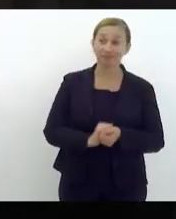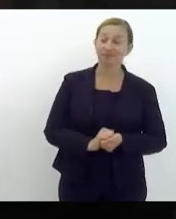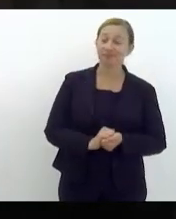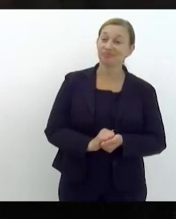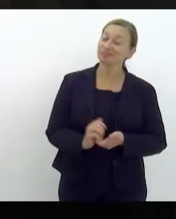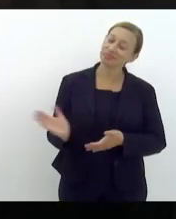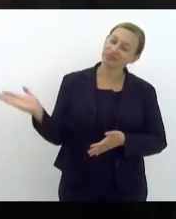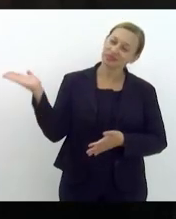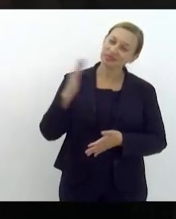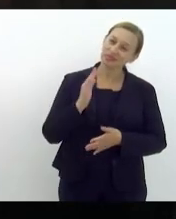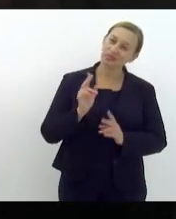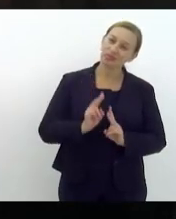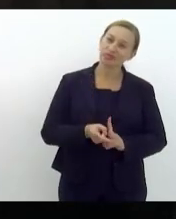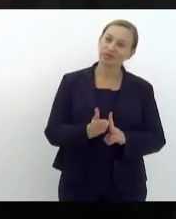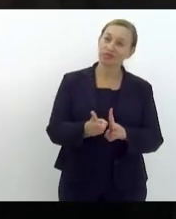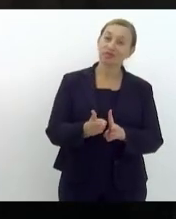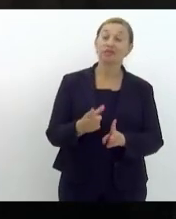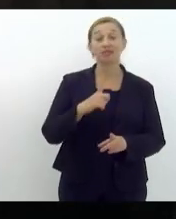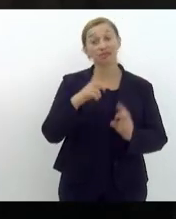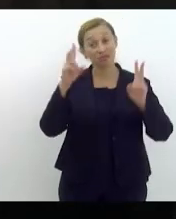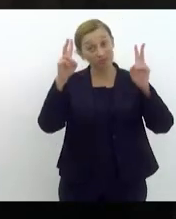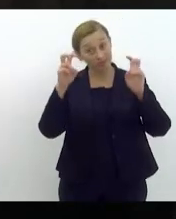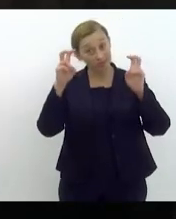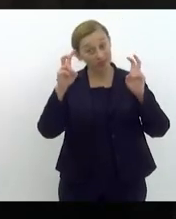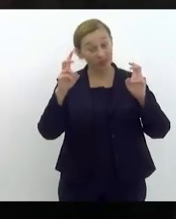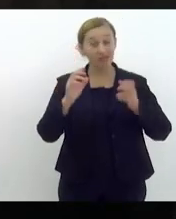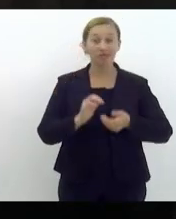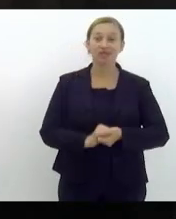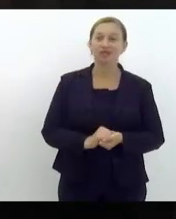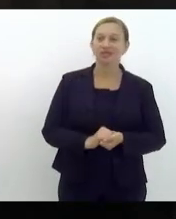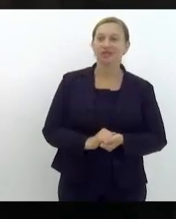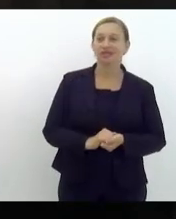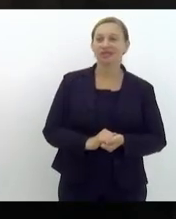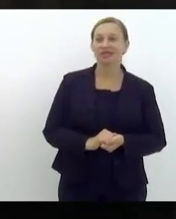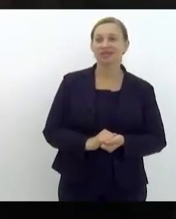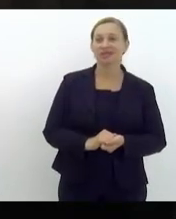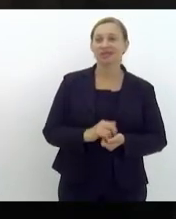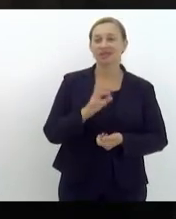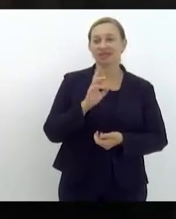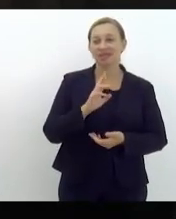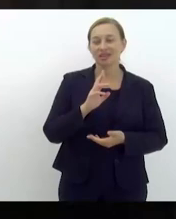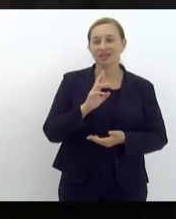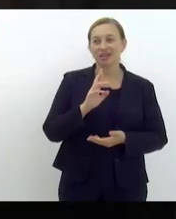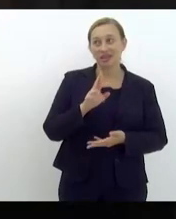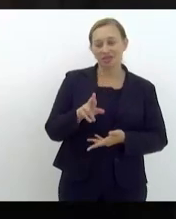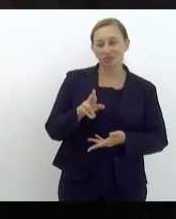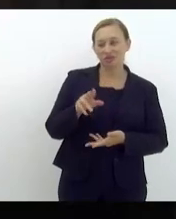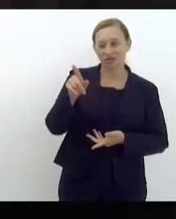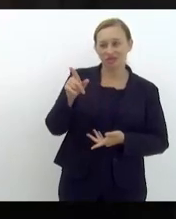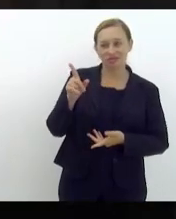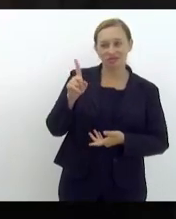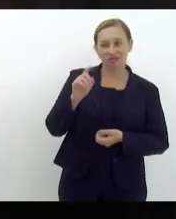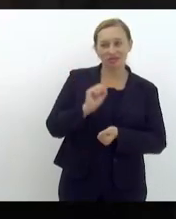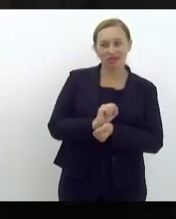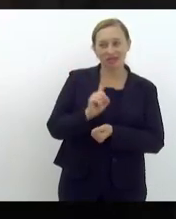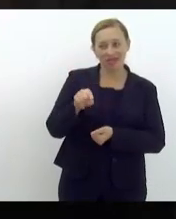Mas vamos lá temos alguns temas que nos trazem essa resposta não esperava né